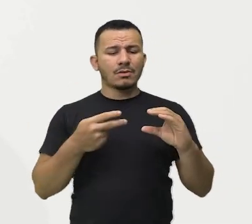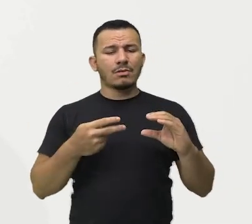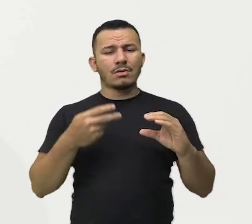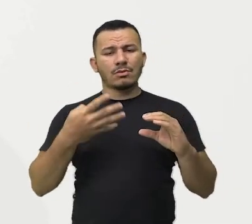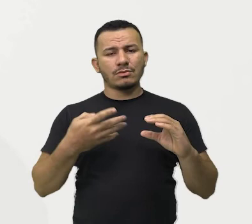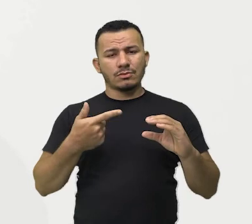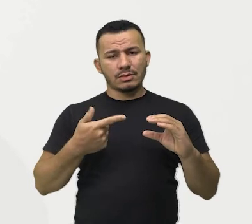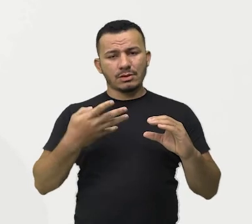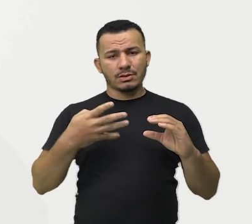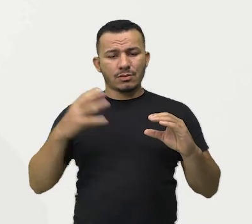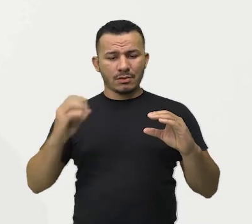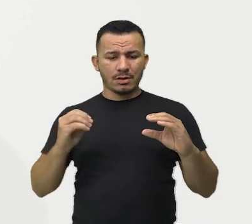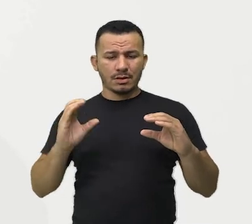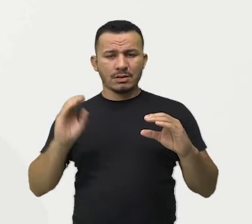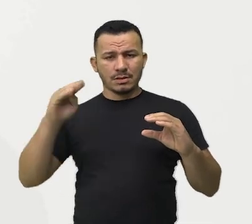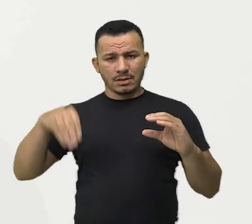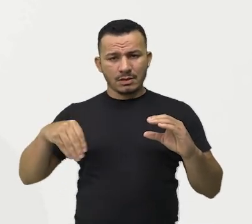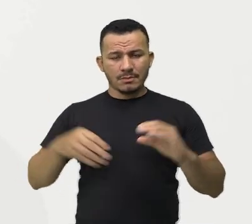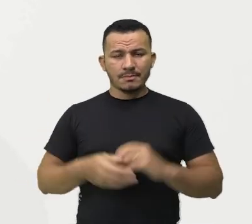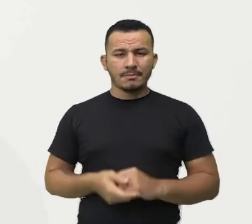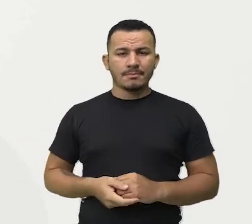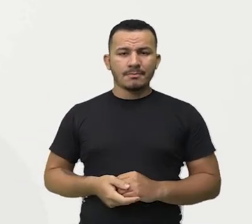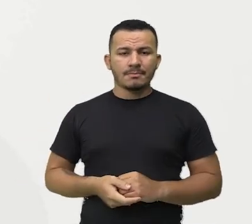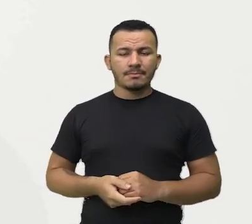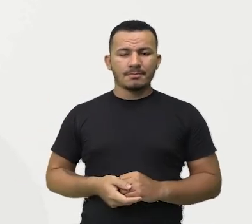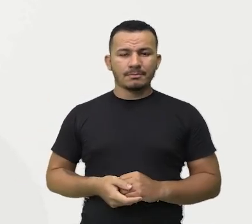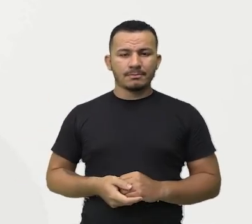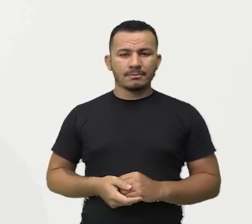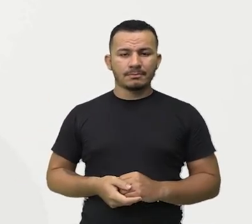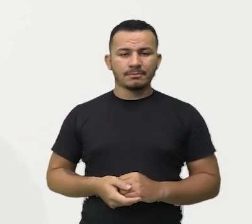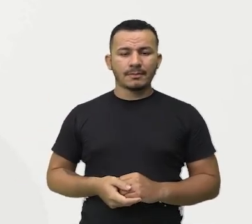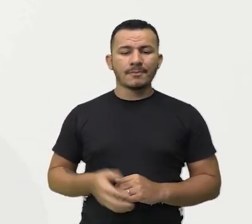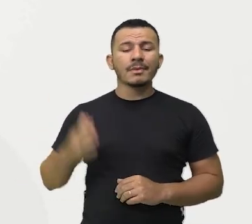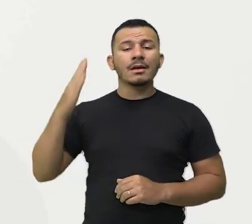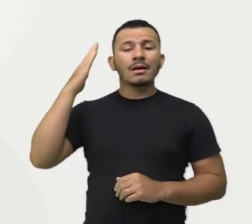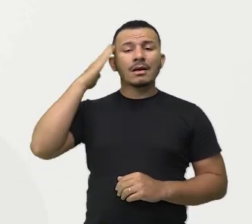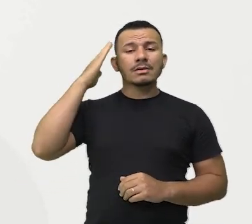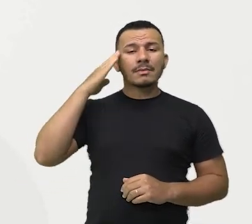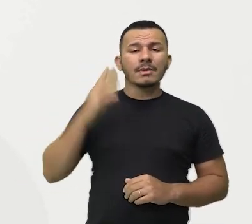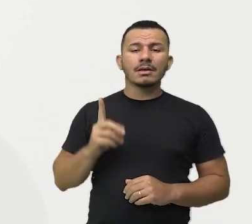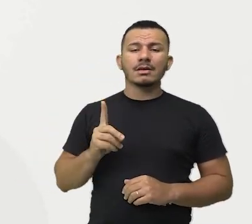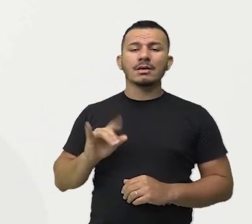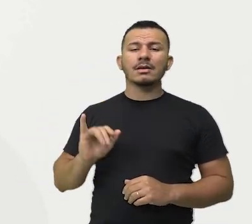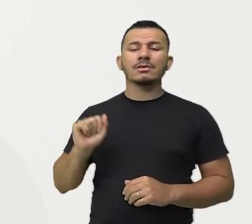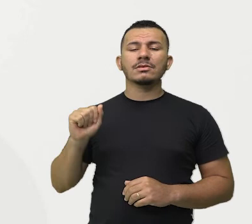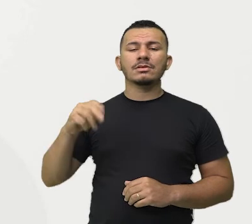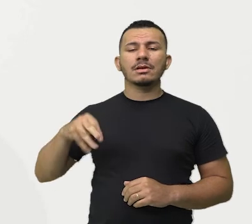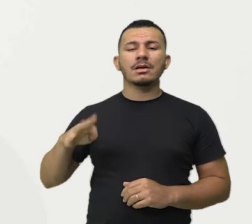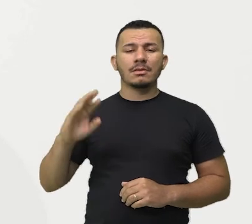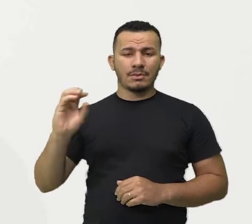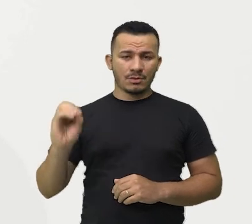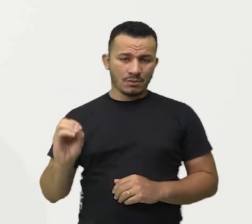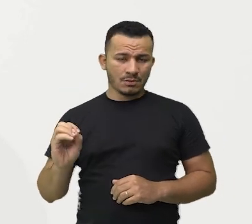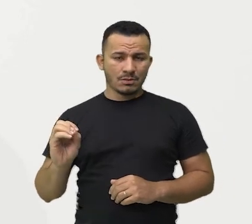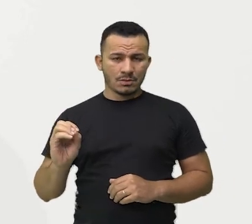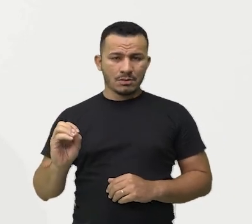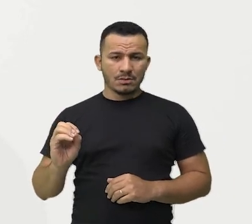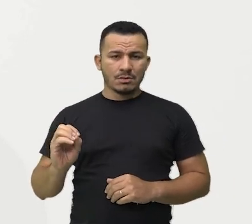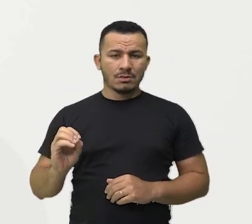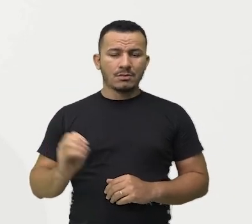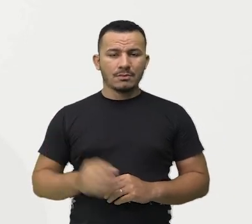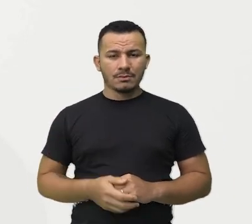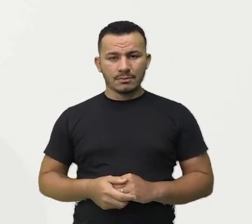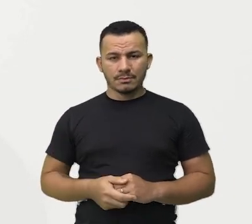da circunferência. Começa a perceber que ele não quer que ache o comprimento. O que ele quer que a gente dê como resposta? Qual é o diâmetro